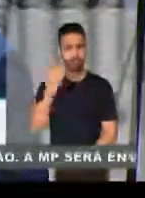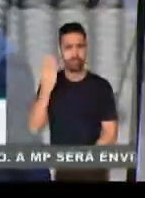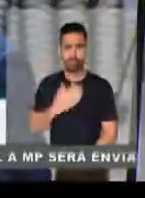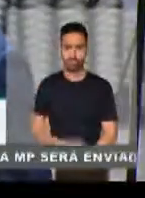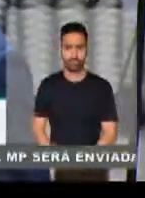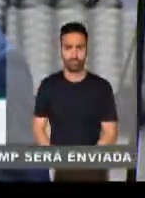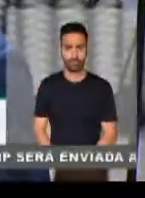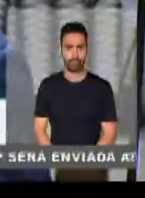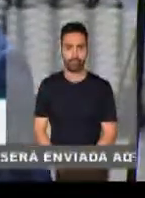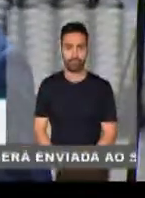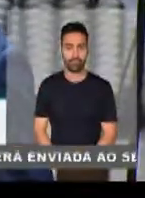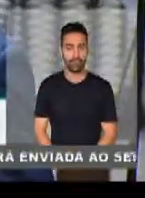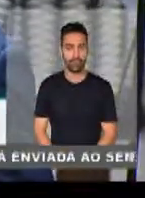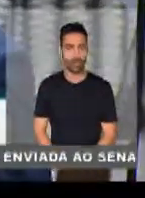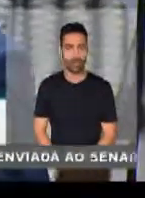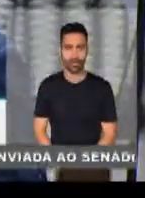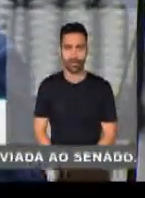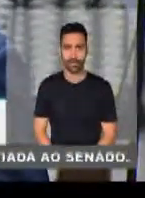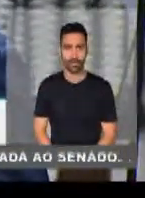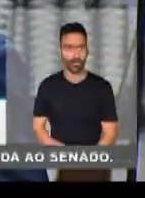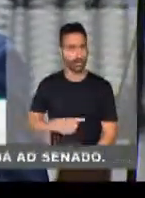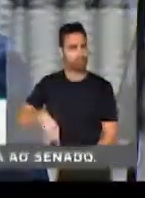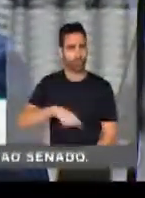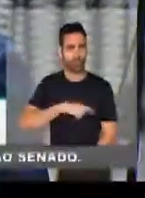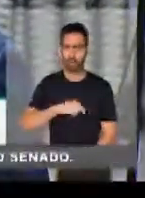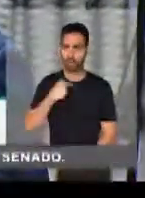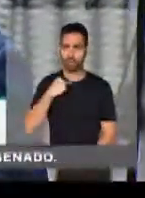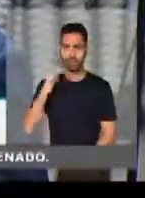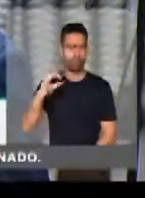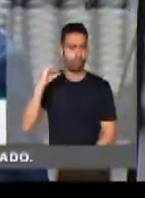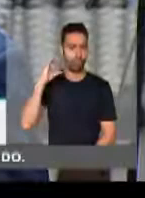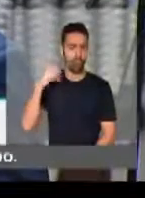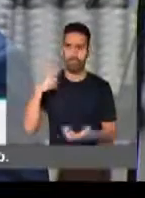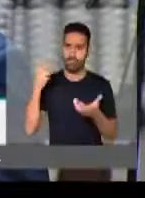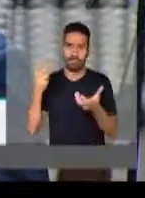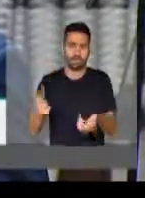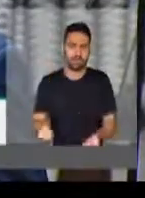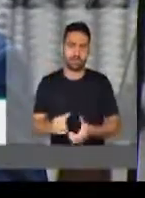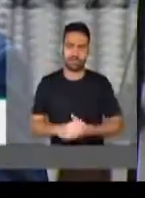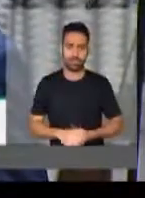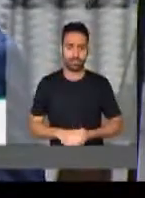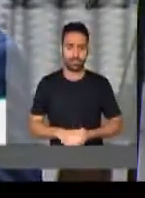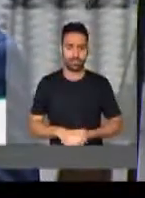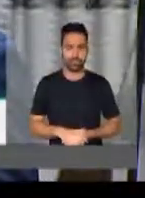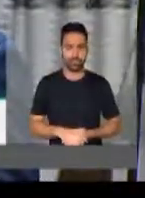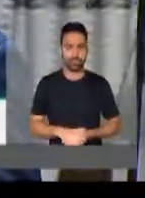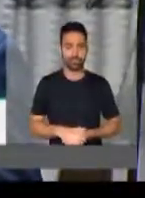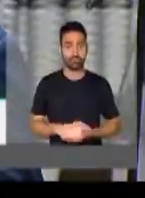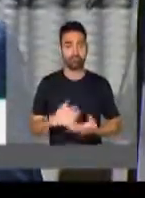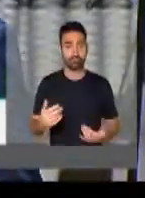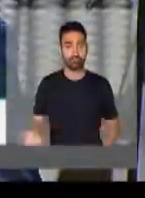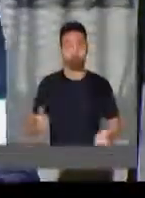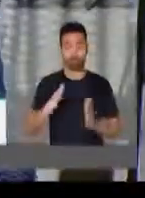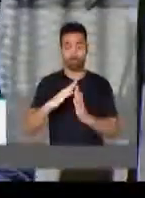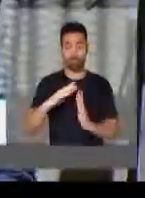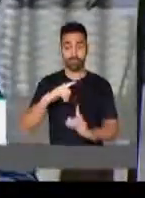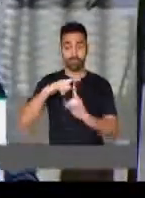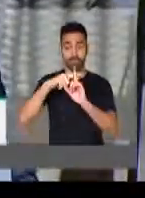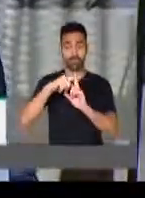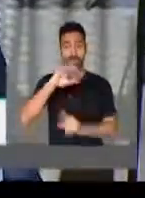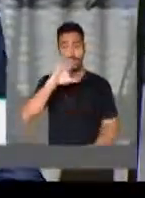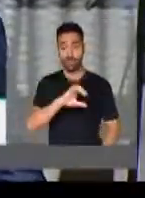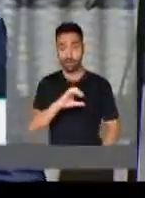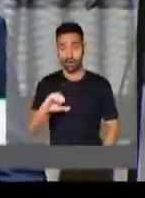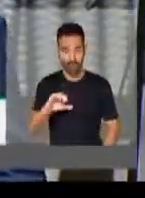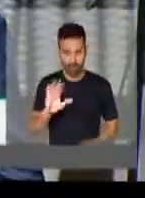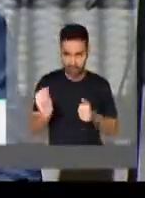que nós não podemos compactuar em hipótese alguma com esse tipo de prática. E a Igreja Católica não tem